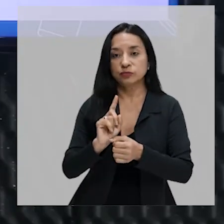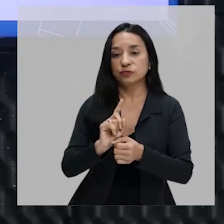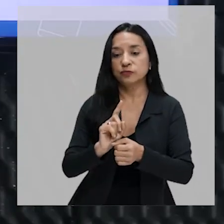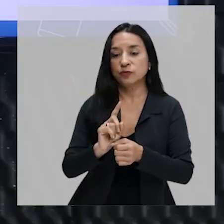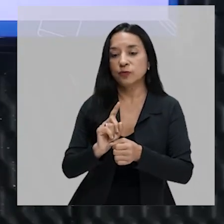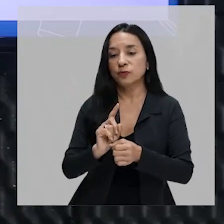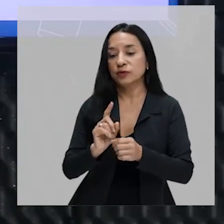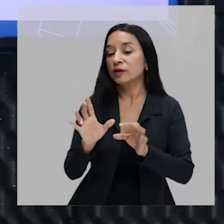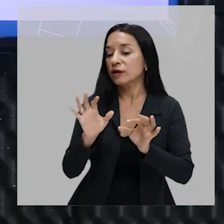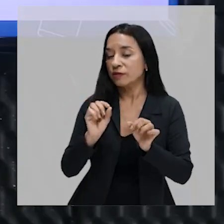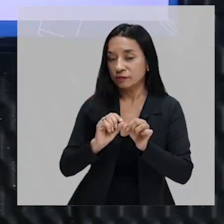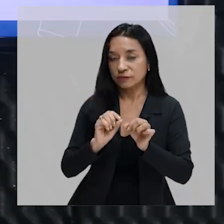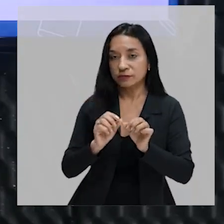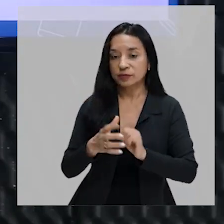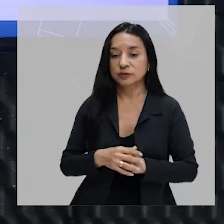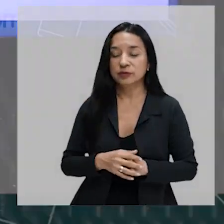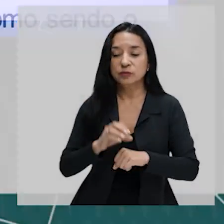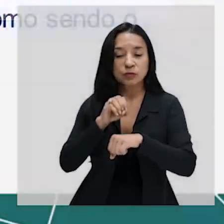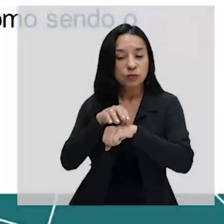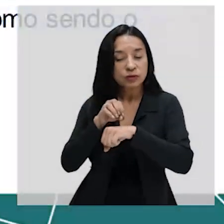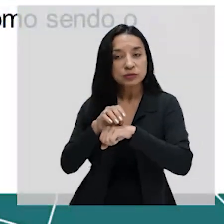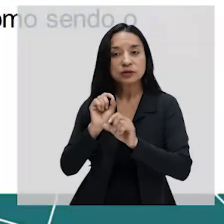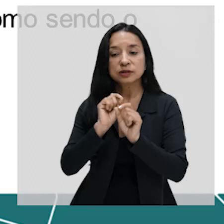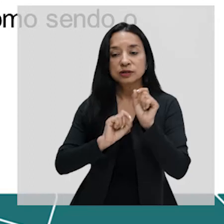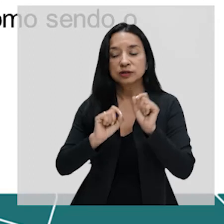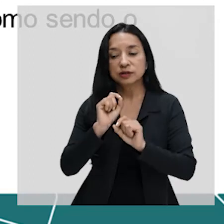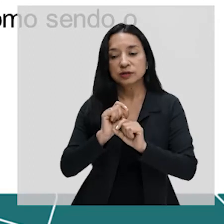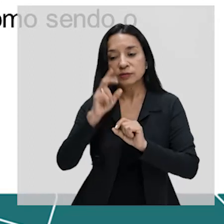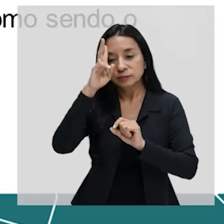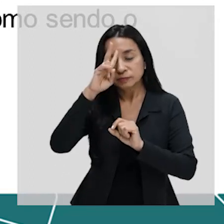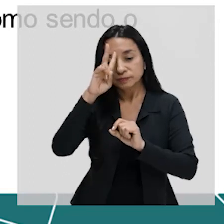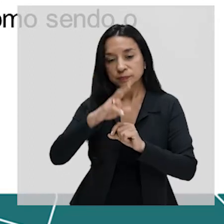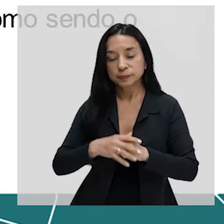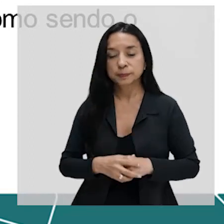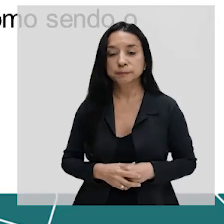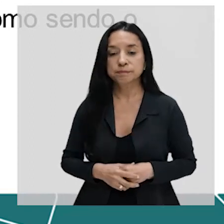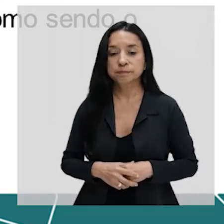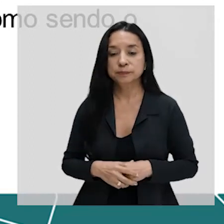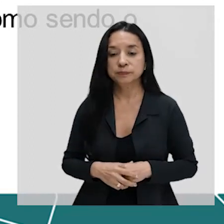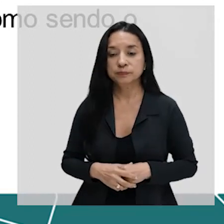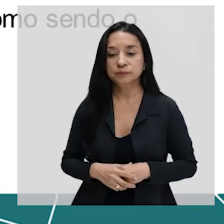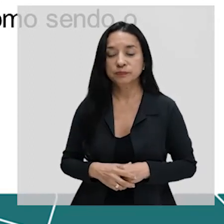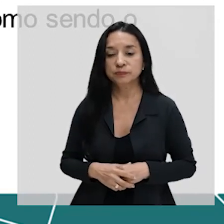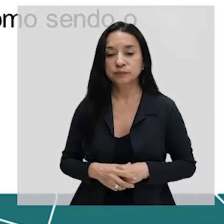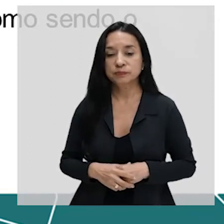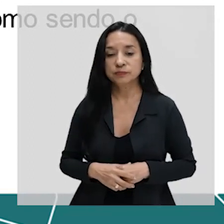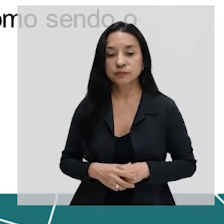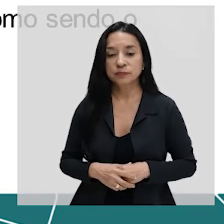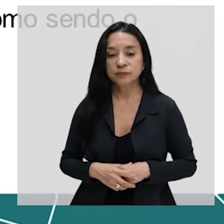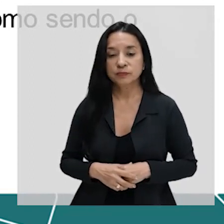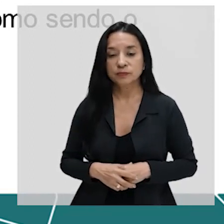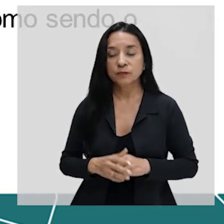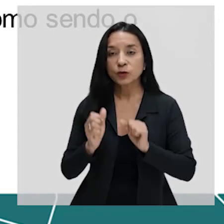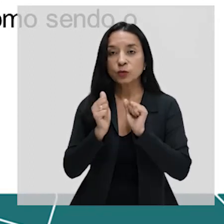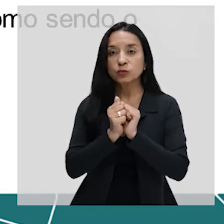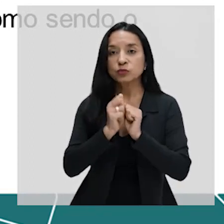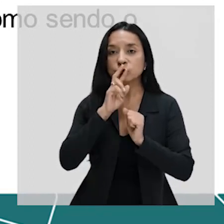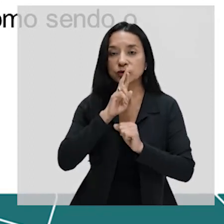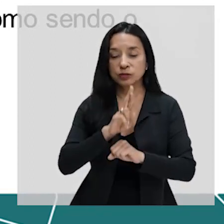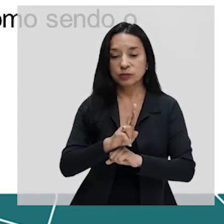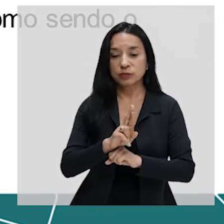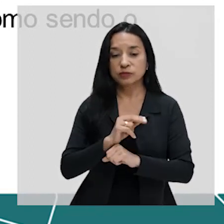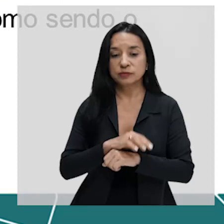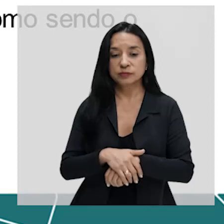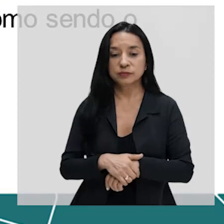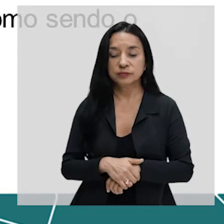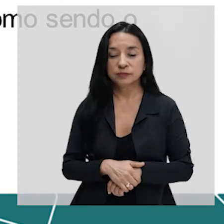Então, uma dica aí para nós nos lembrarmos. E aqui eu já coloquei junto com a resposta.